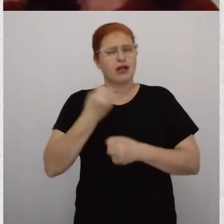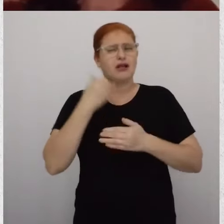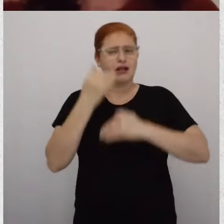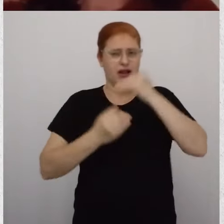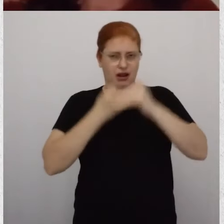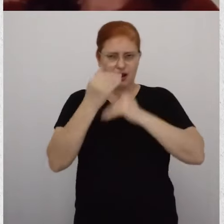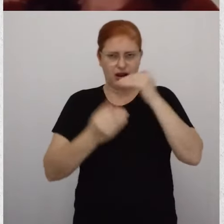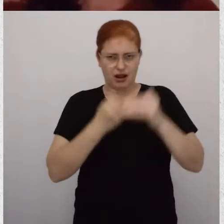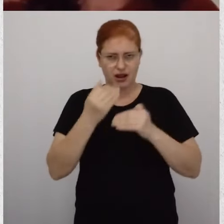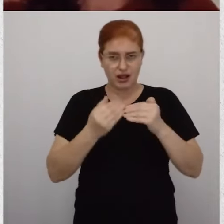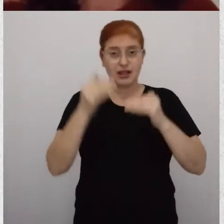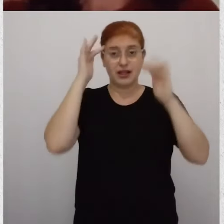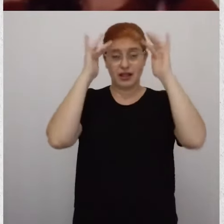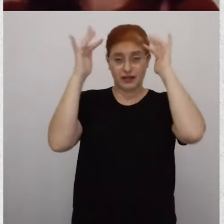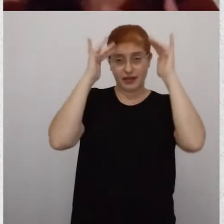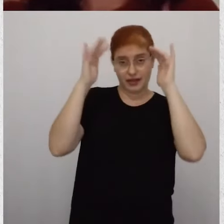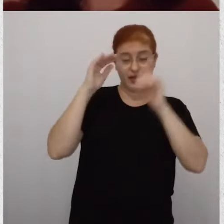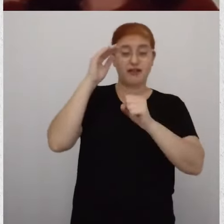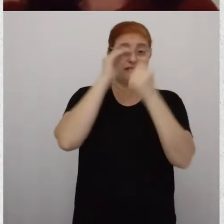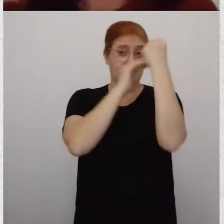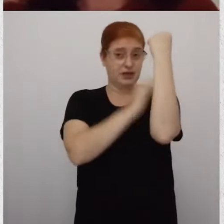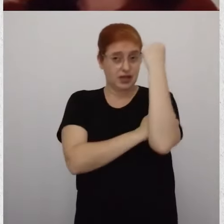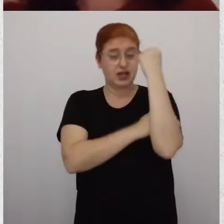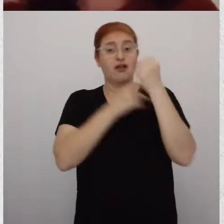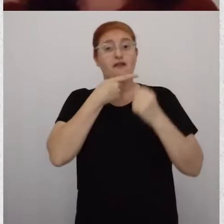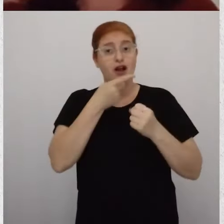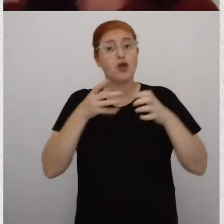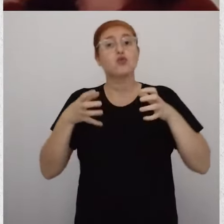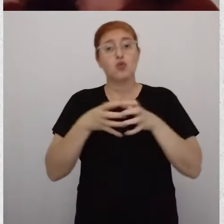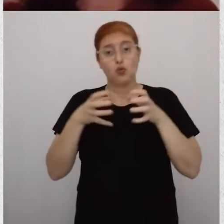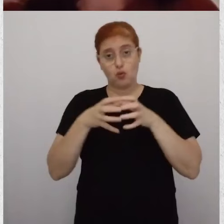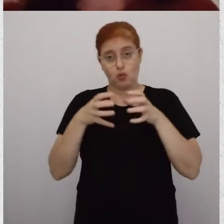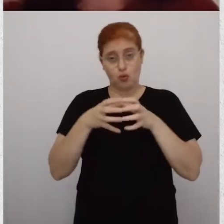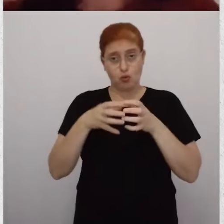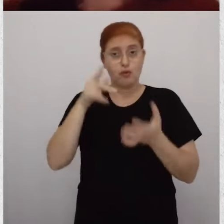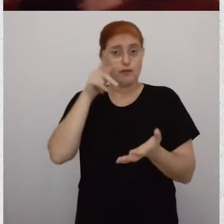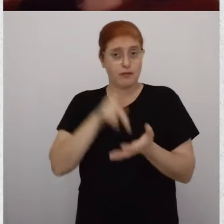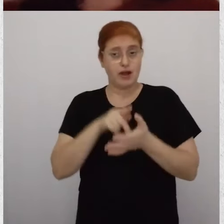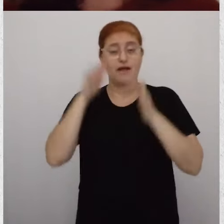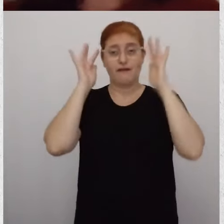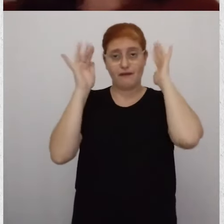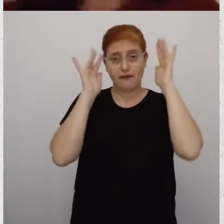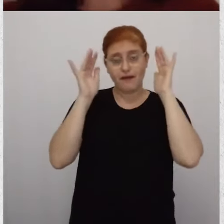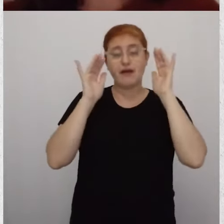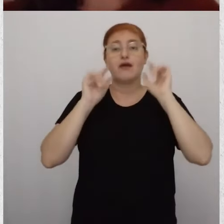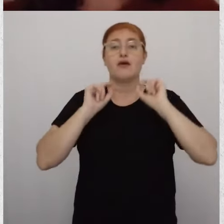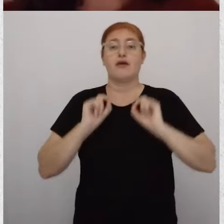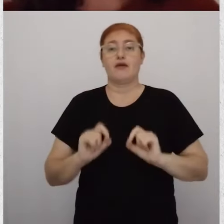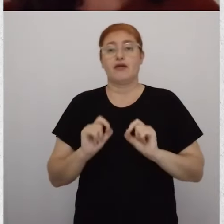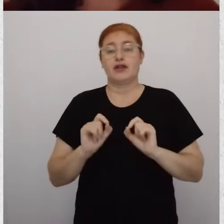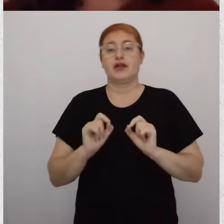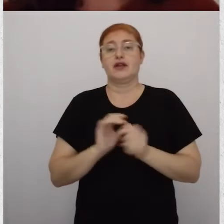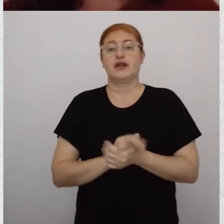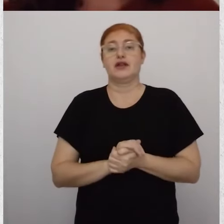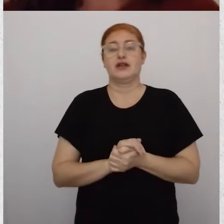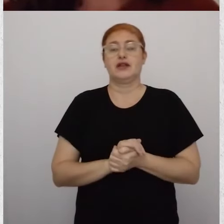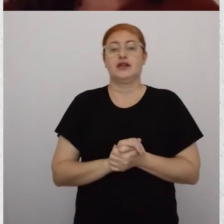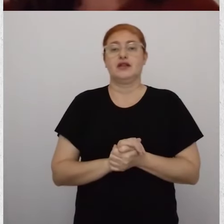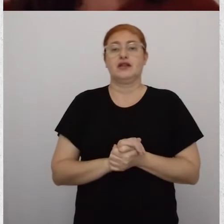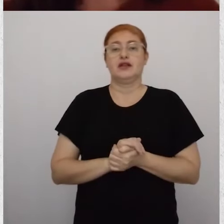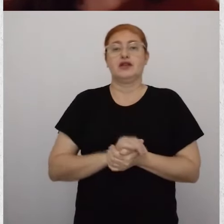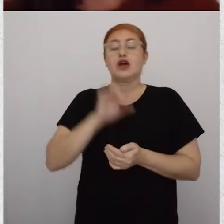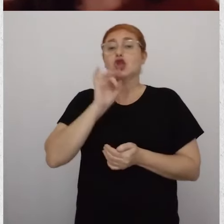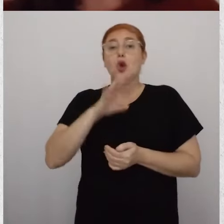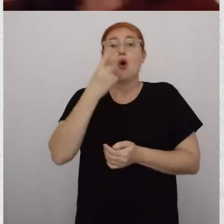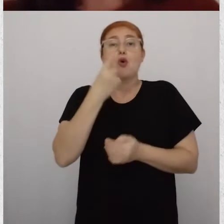processos de autorreflexão feminista, e aí eu estou falando dos grupos mesmo de autorreflexão, é que eles não são só, na medida em que eles não